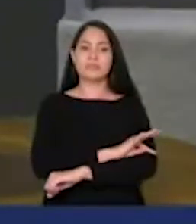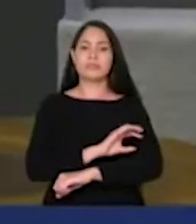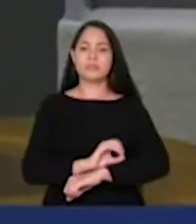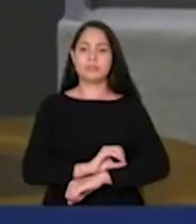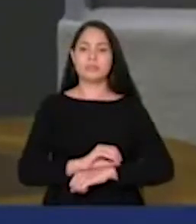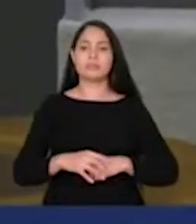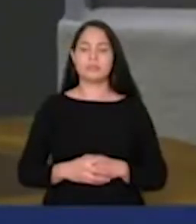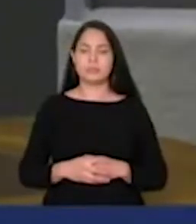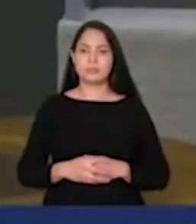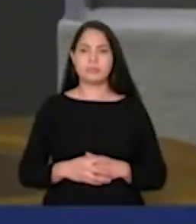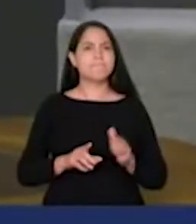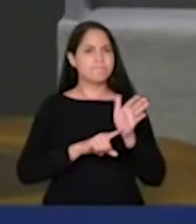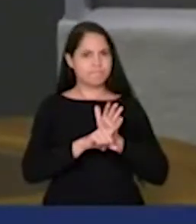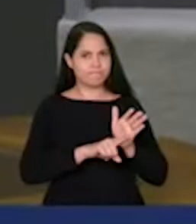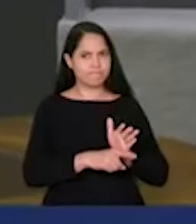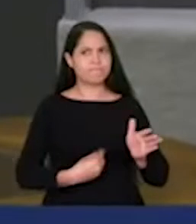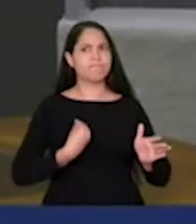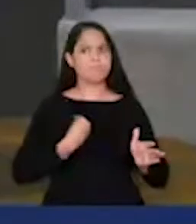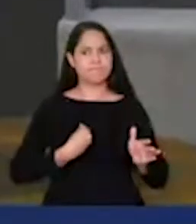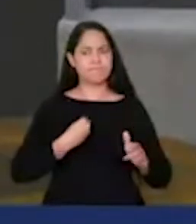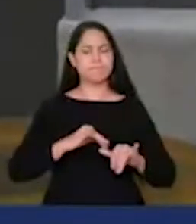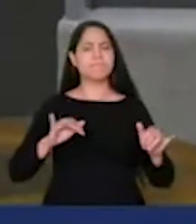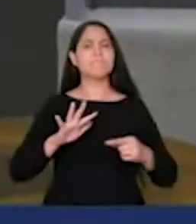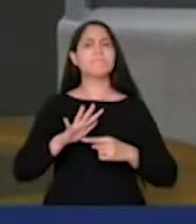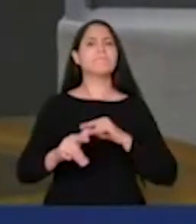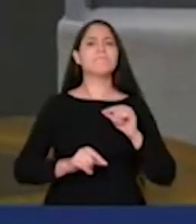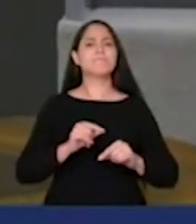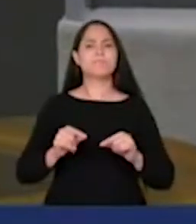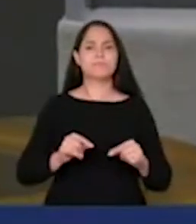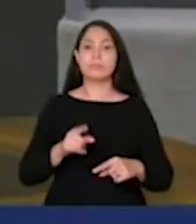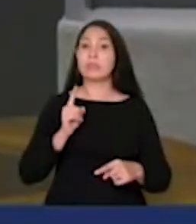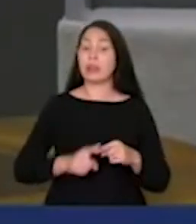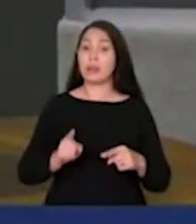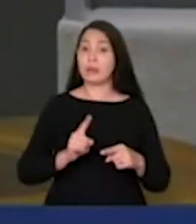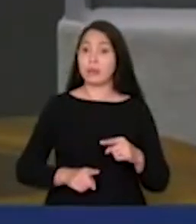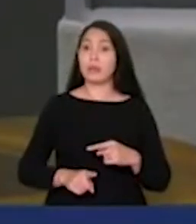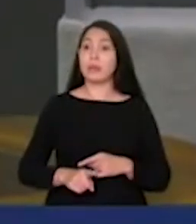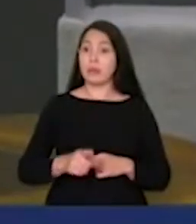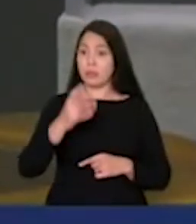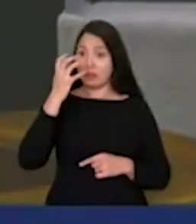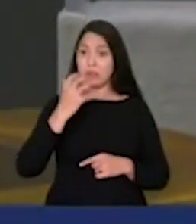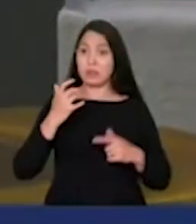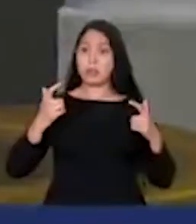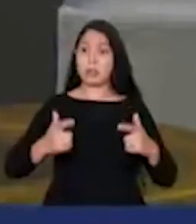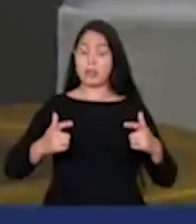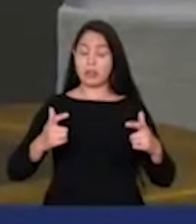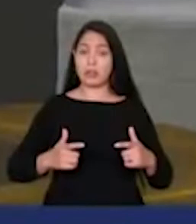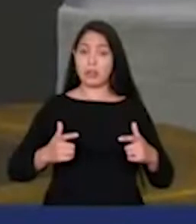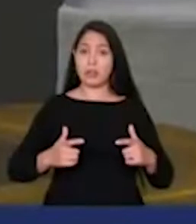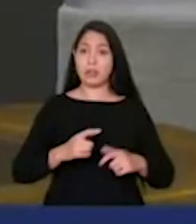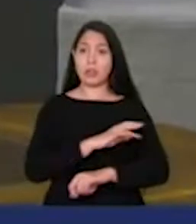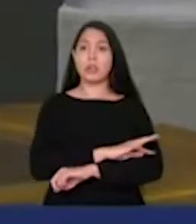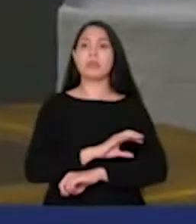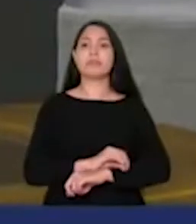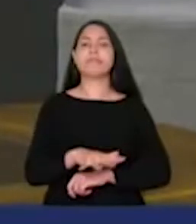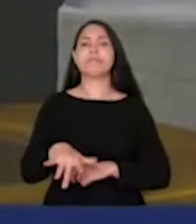recente mostra que o maior problema enfrentado no estado de Tocantins é o problema da